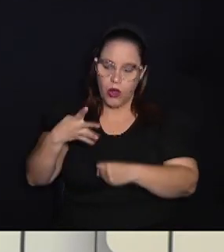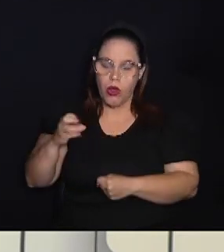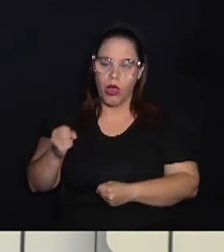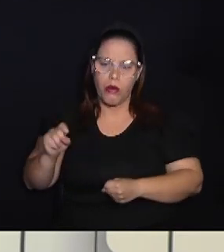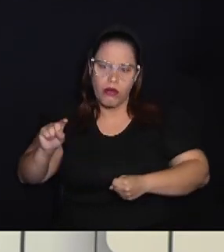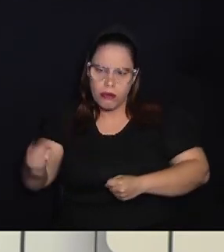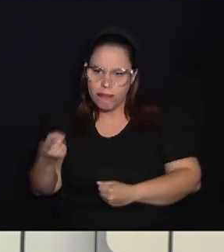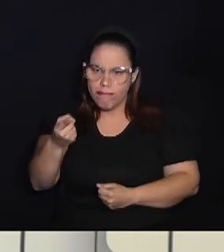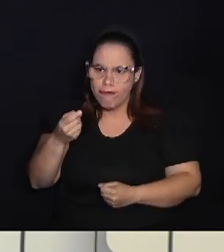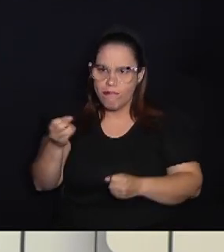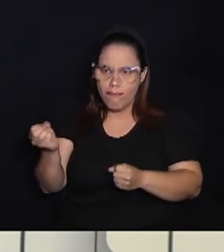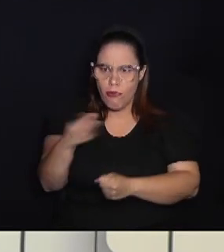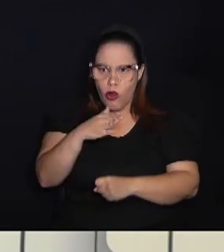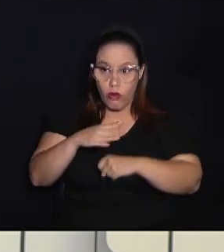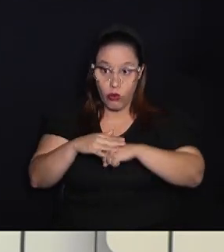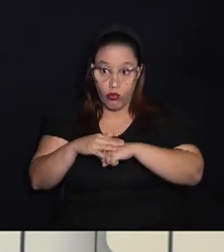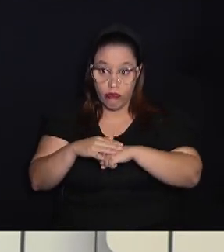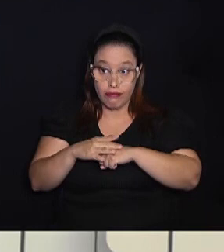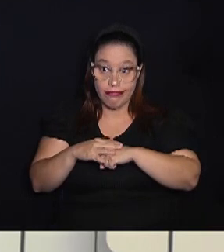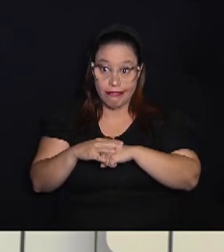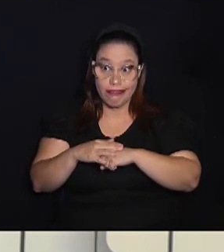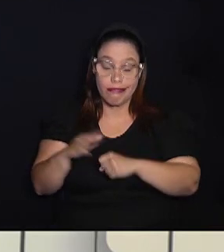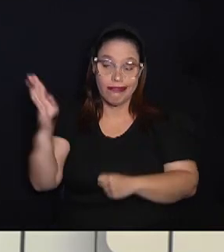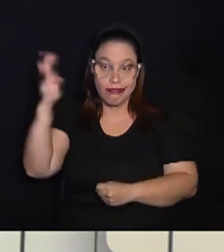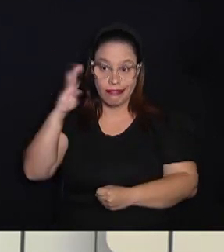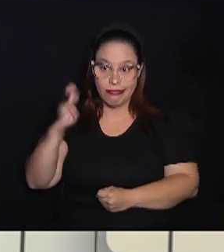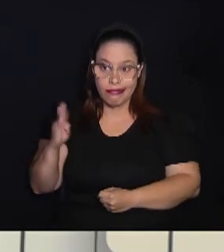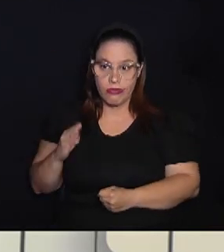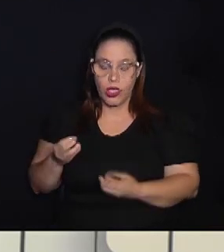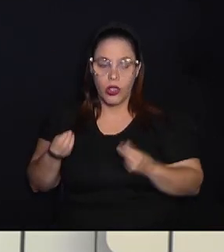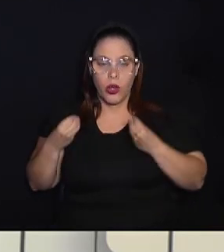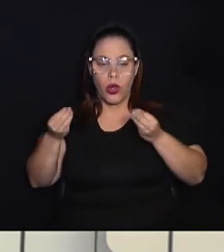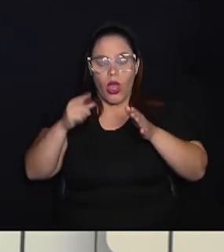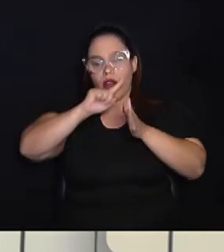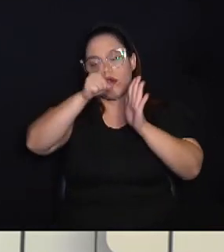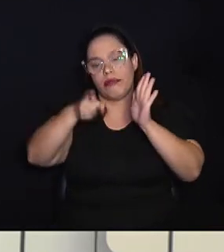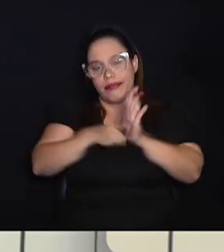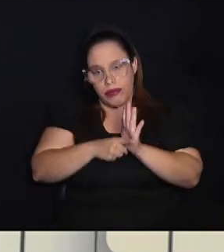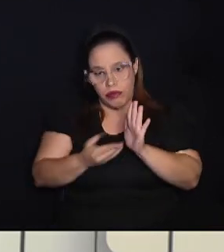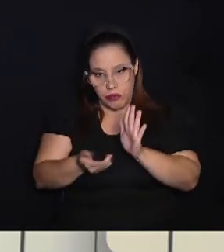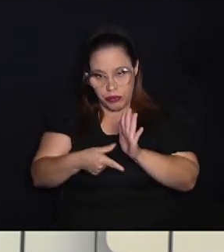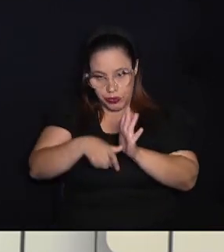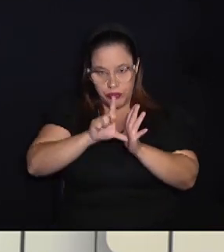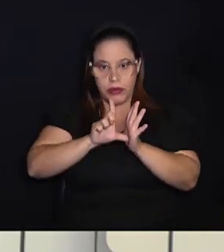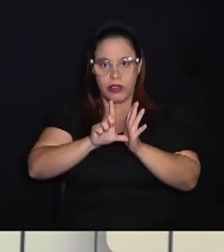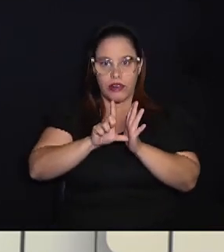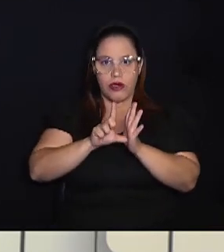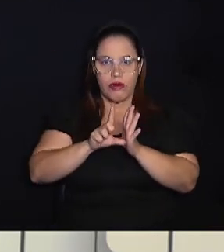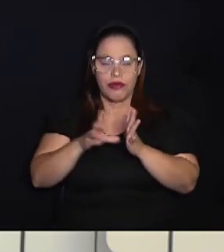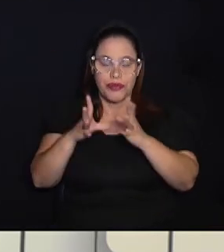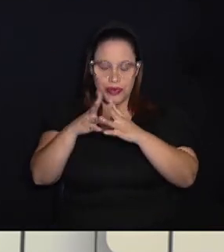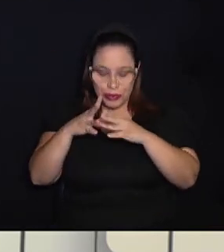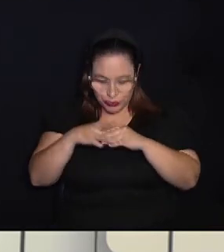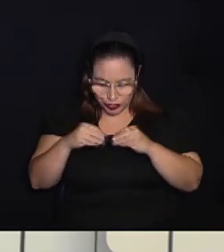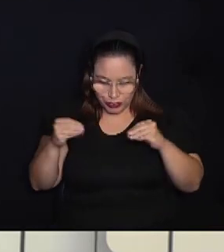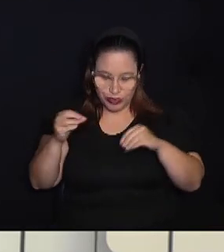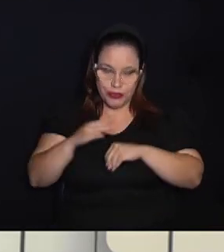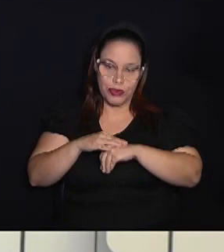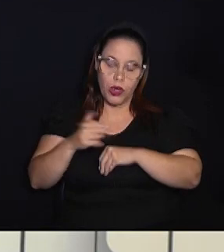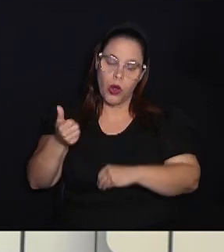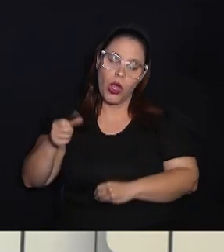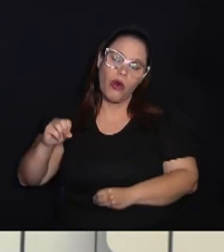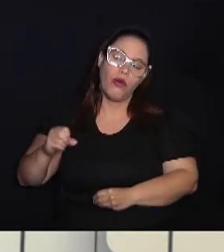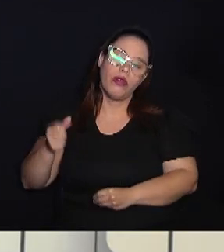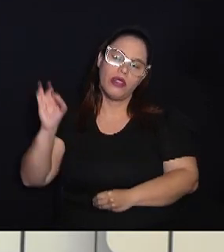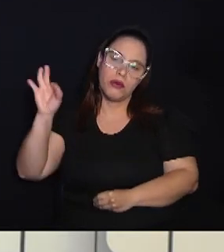novos casos da doença no Brasil. E com o diagnóstico precoce, a chance de cura chega a